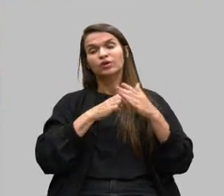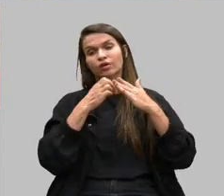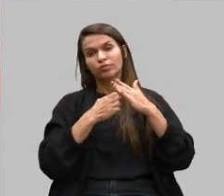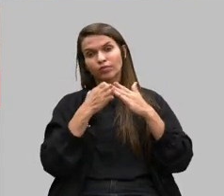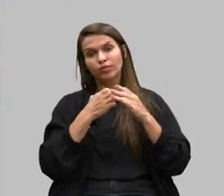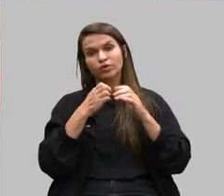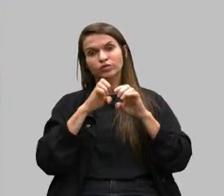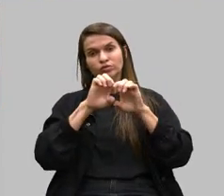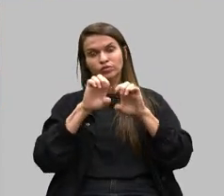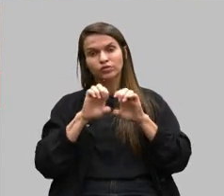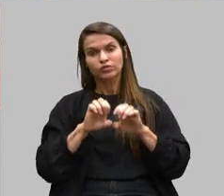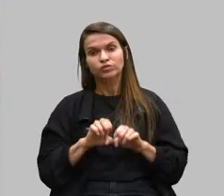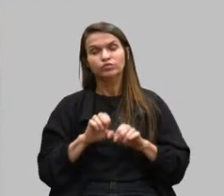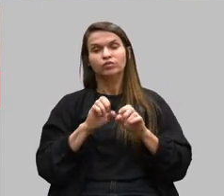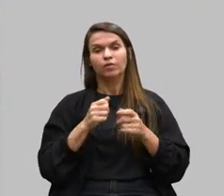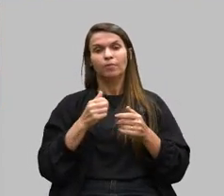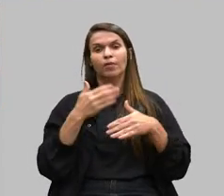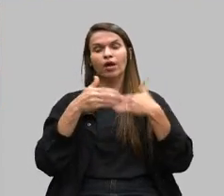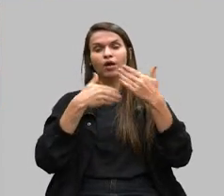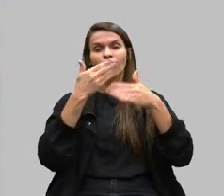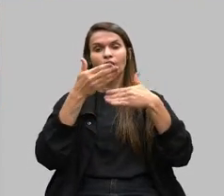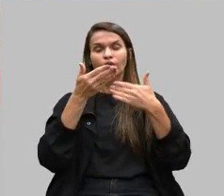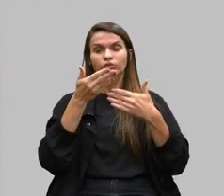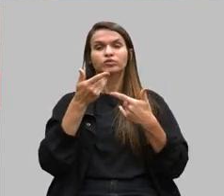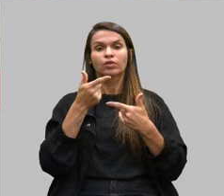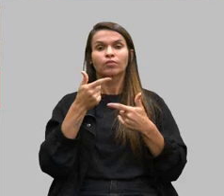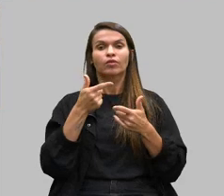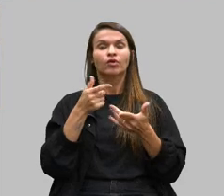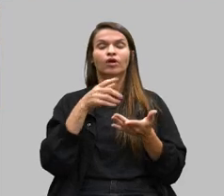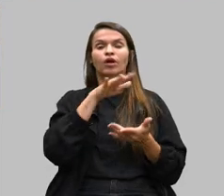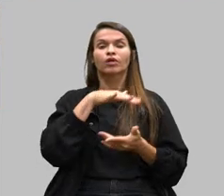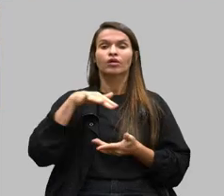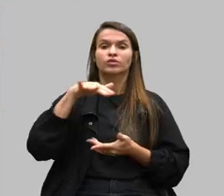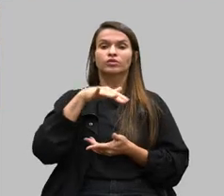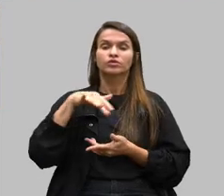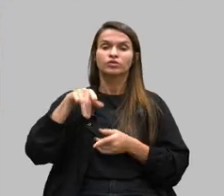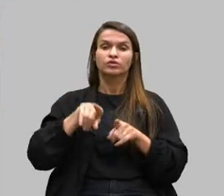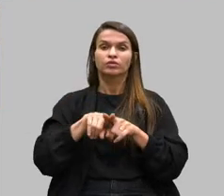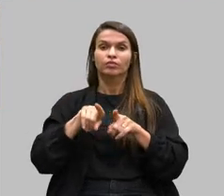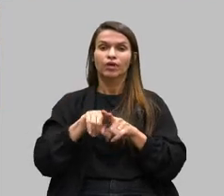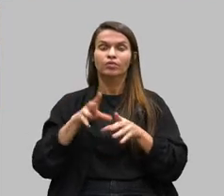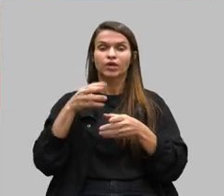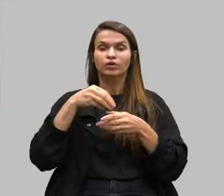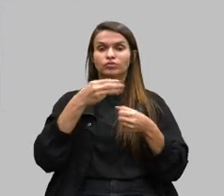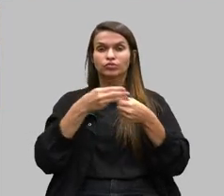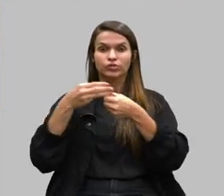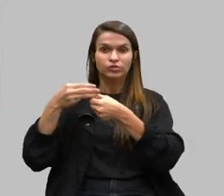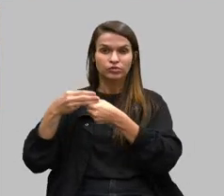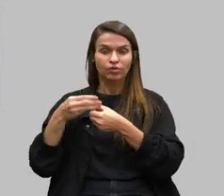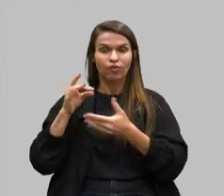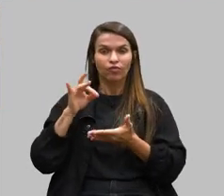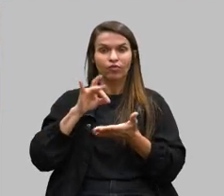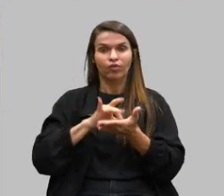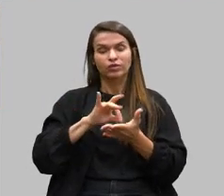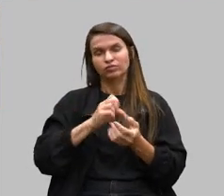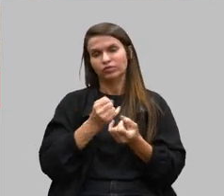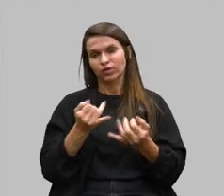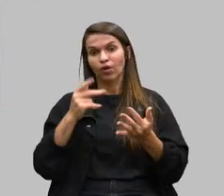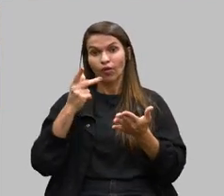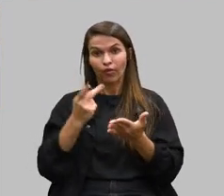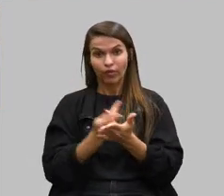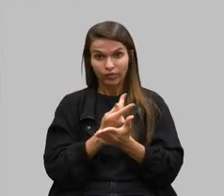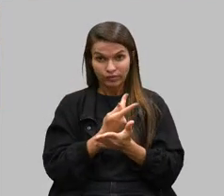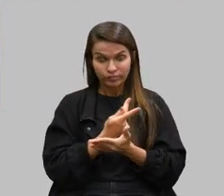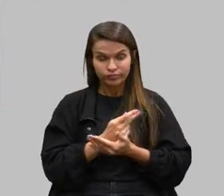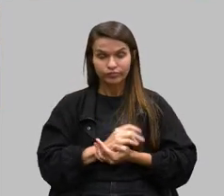levará ainda maior desenvolvimento para as nossas regiões para os nossos municípios que é onde efetivamente as coisas acontecem né